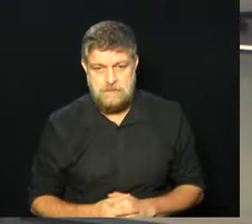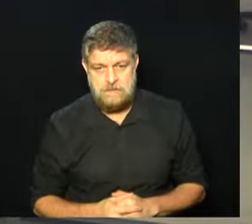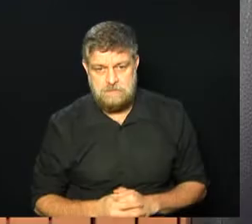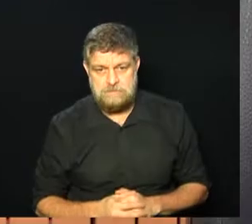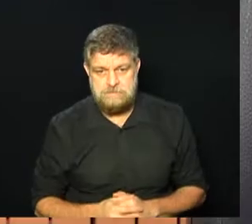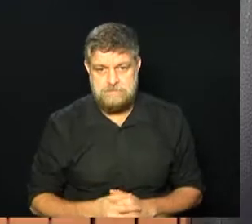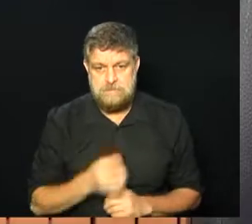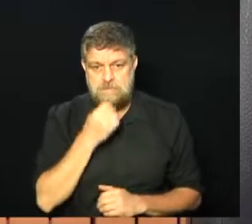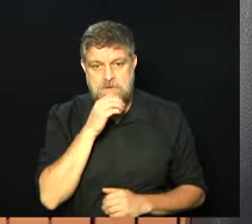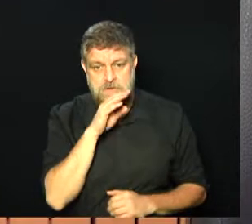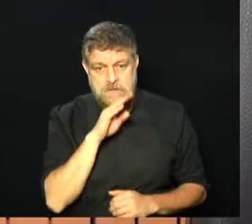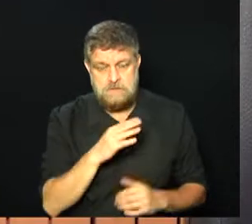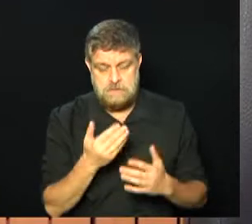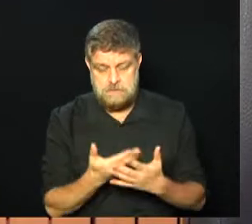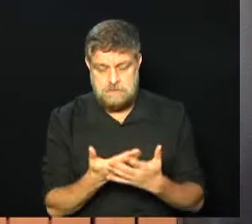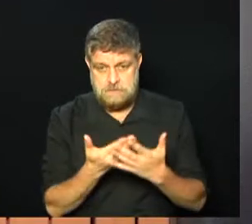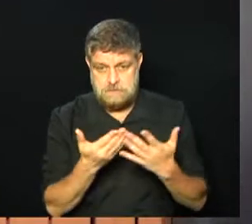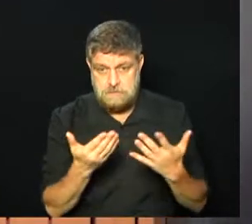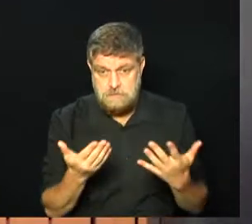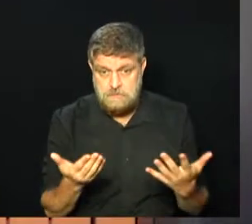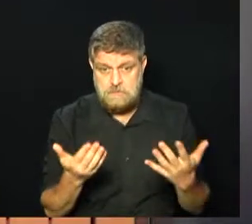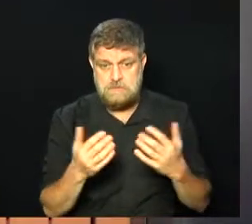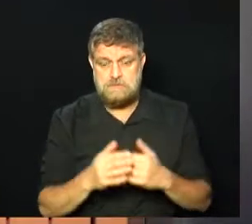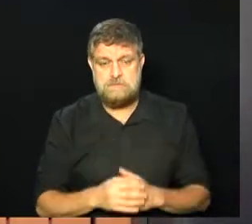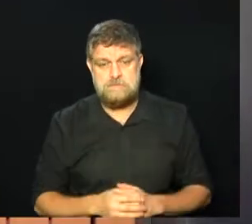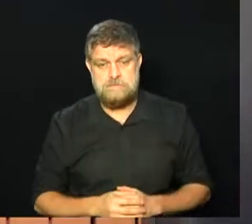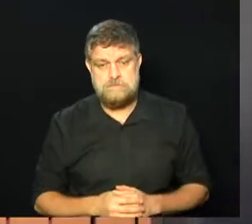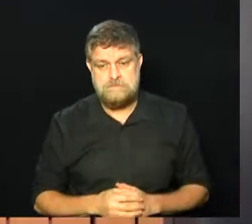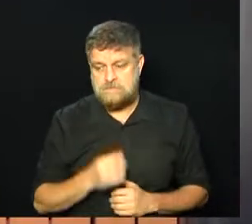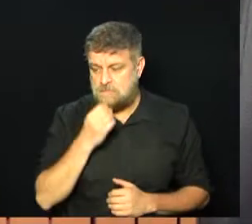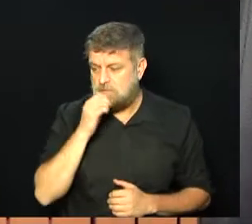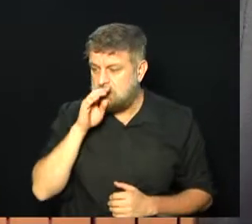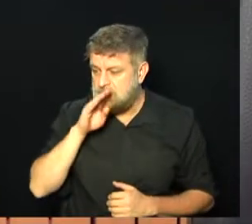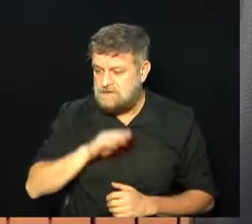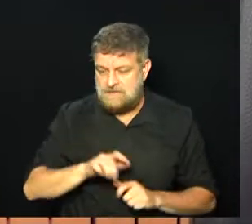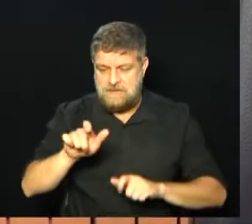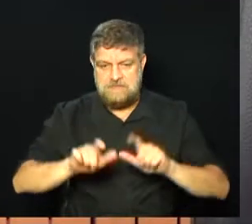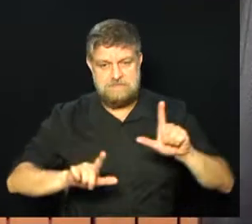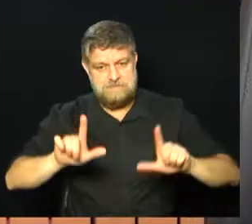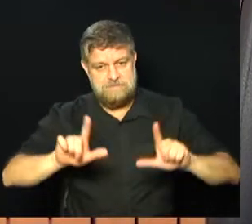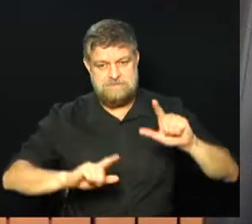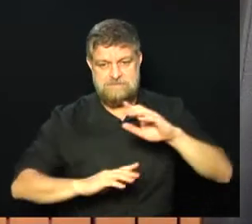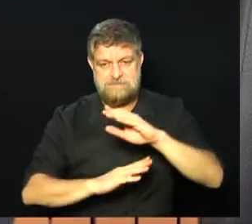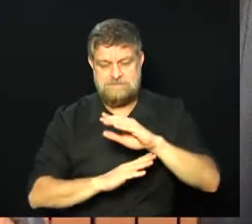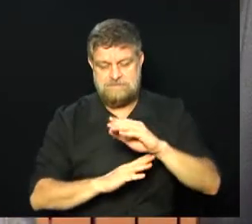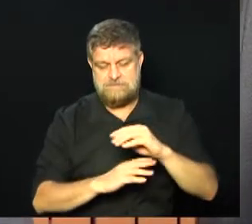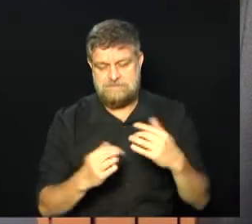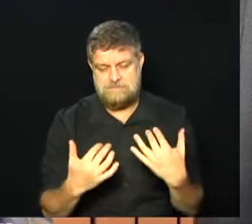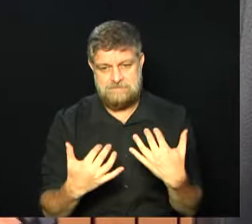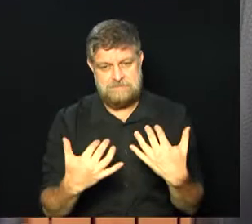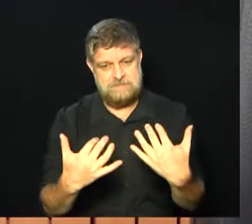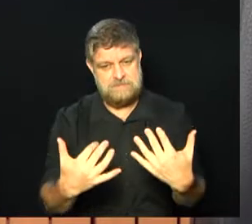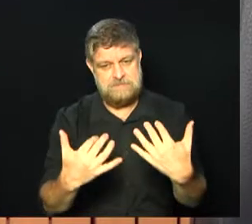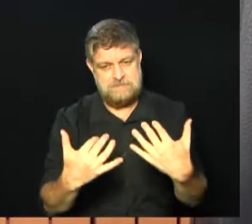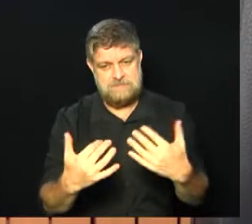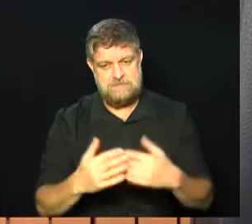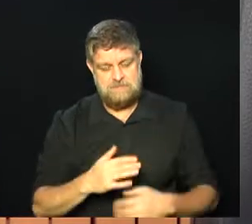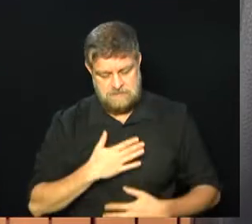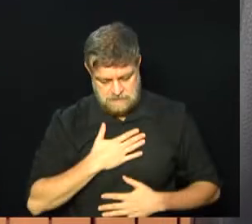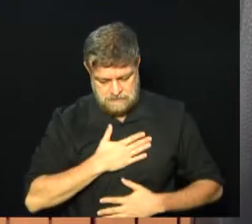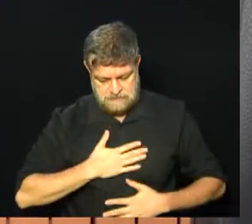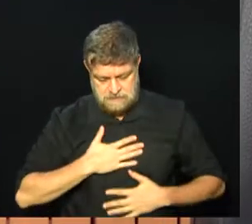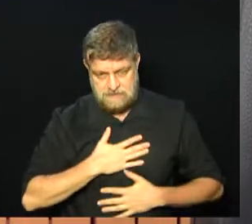Muito boa tarde a todos, boa tarde ao público que nos acompanha aqui no plenário, é um prazer tê-los